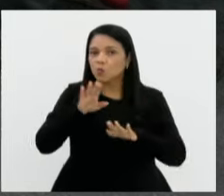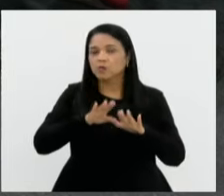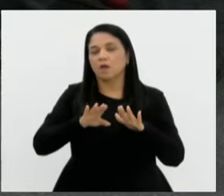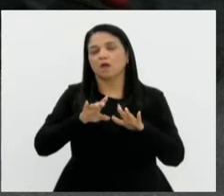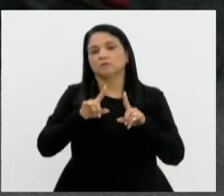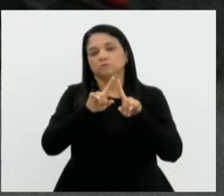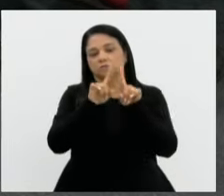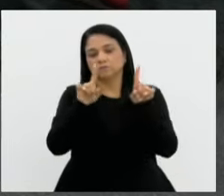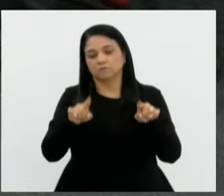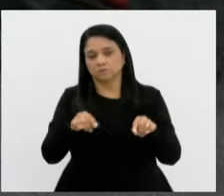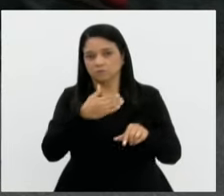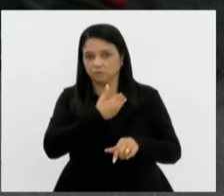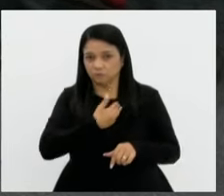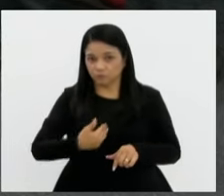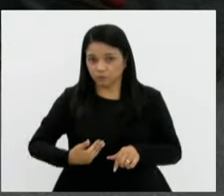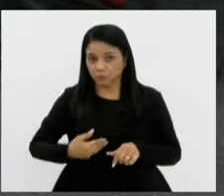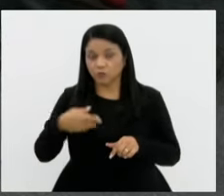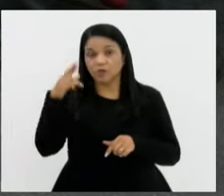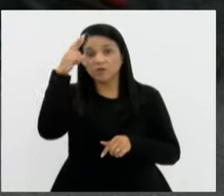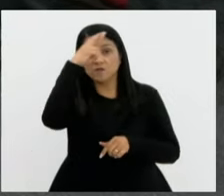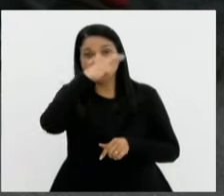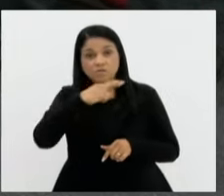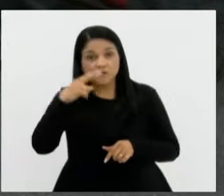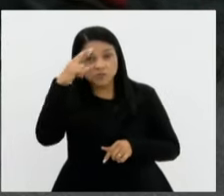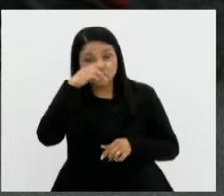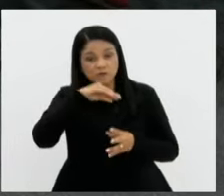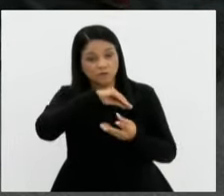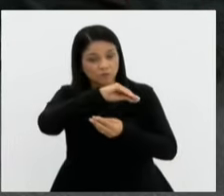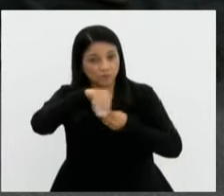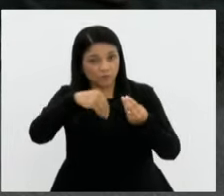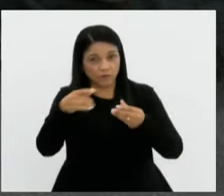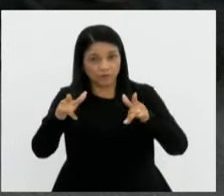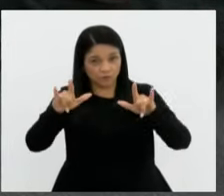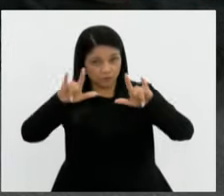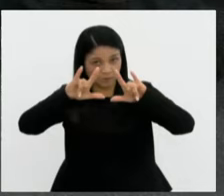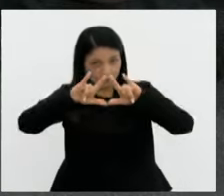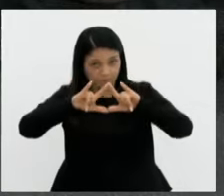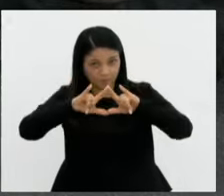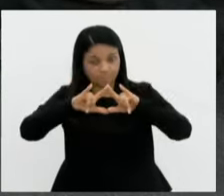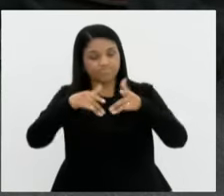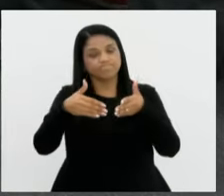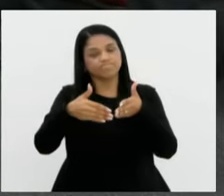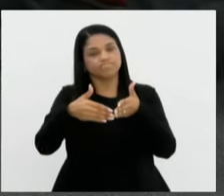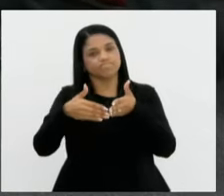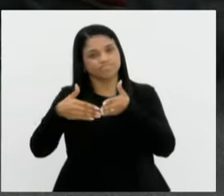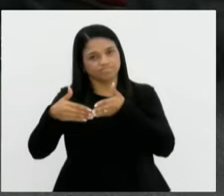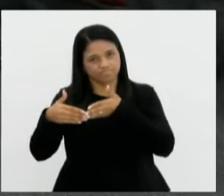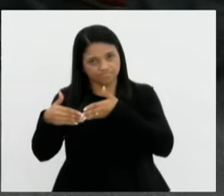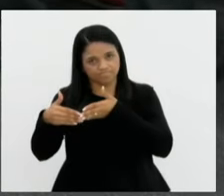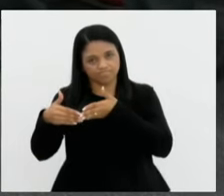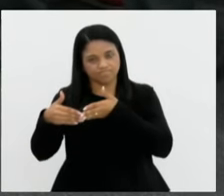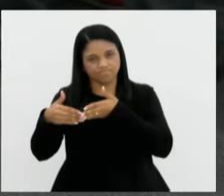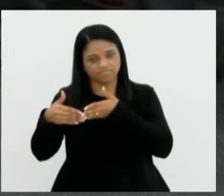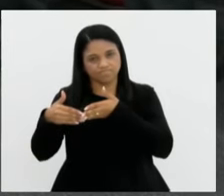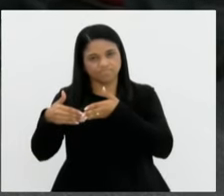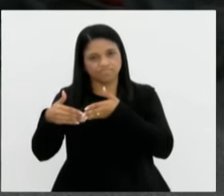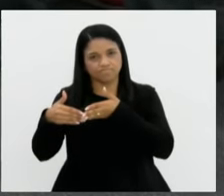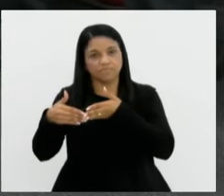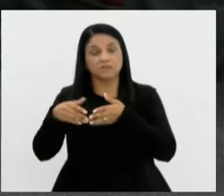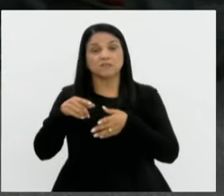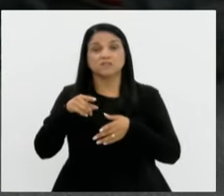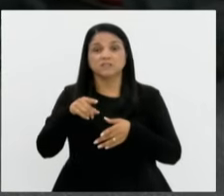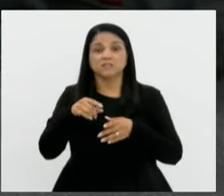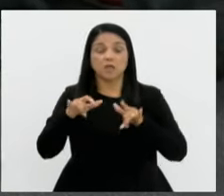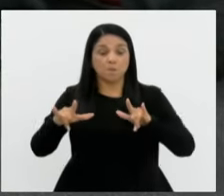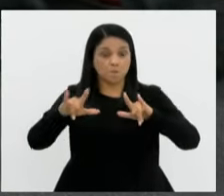público que esteja sendo investigado por envolvimento com milícia ter o seu devido afastamento. Porque se a milícia nasceu com